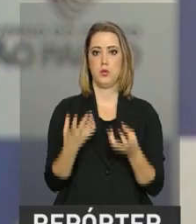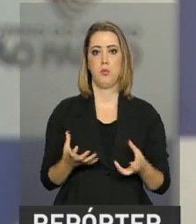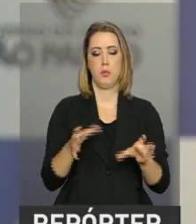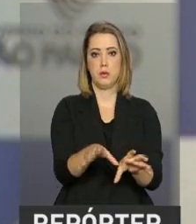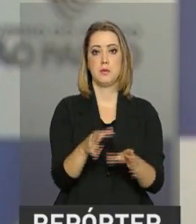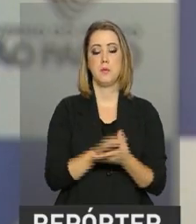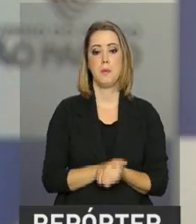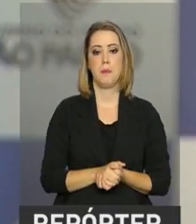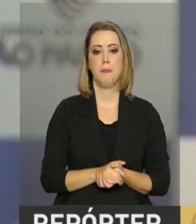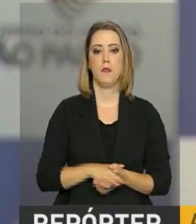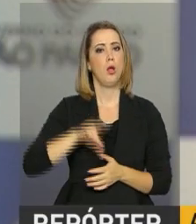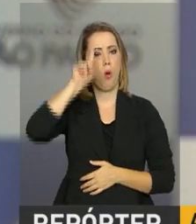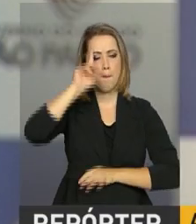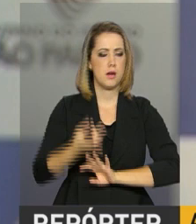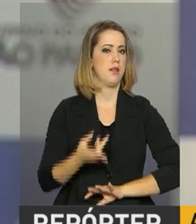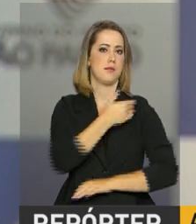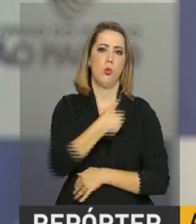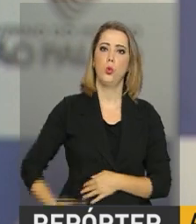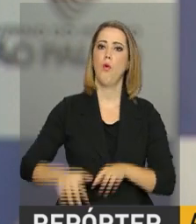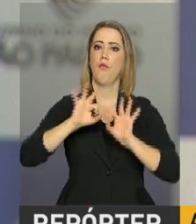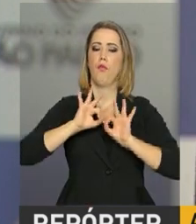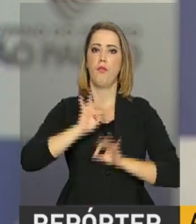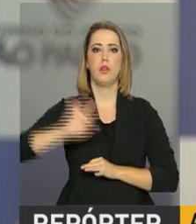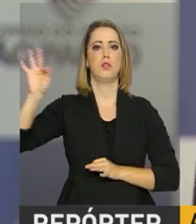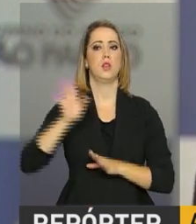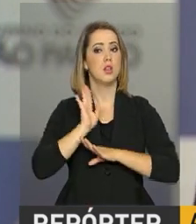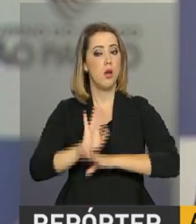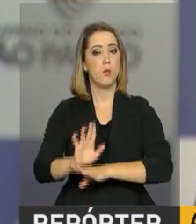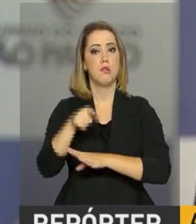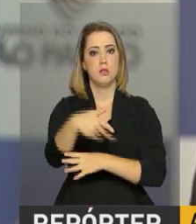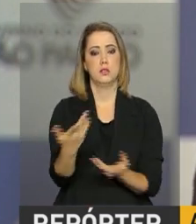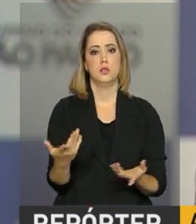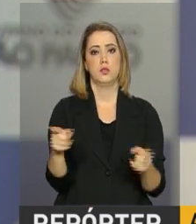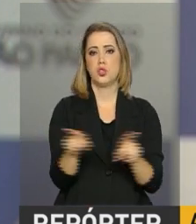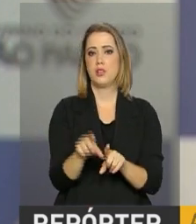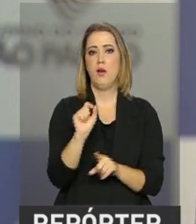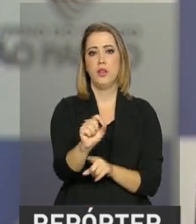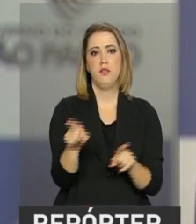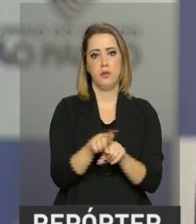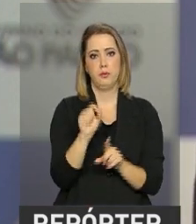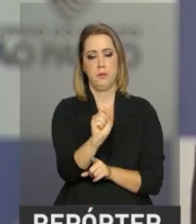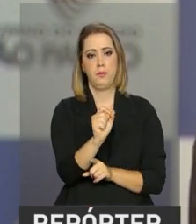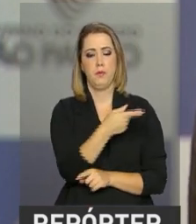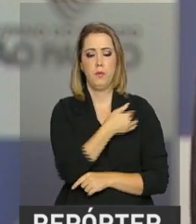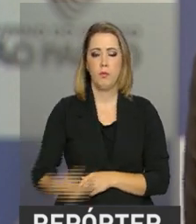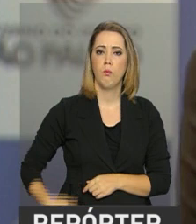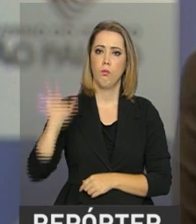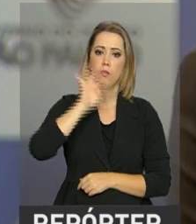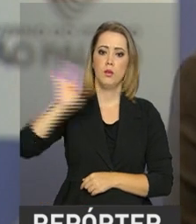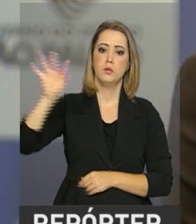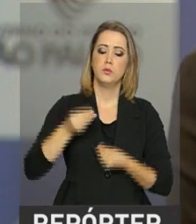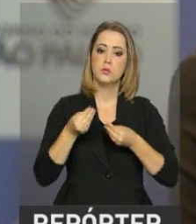nada mais do que obrigação que o governo federal auxilie que o governo geral repasse os recursos necessários